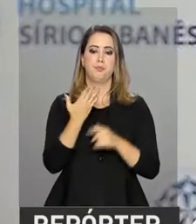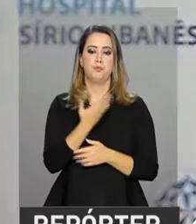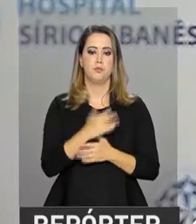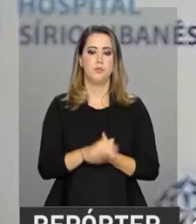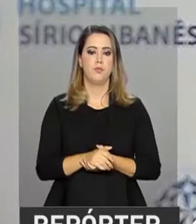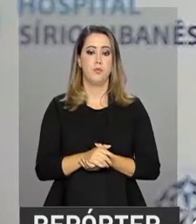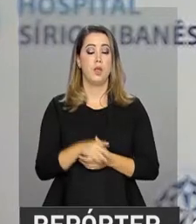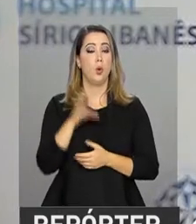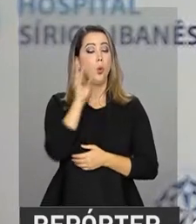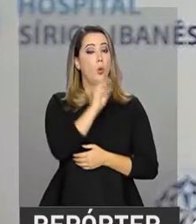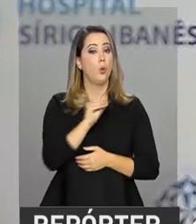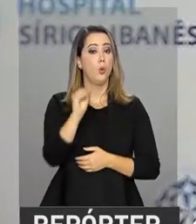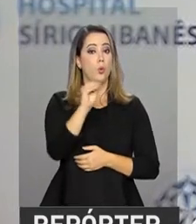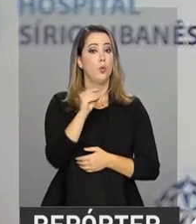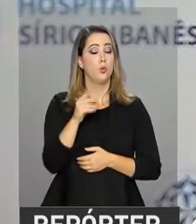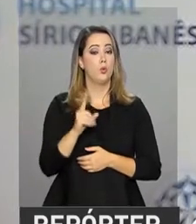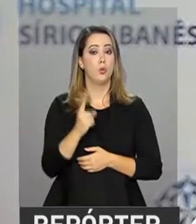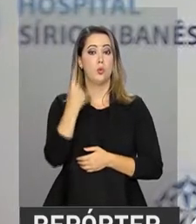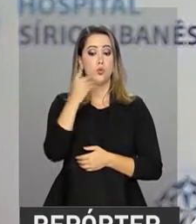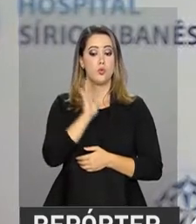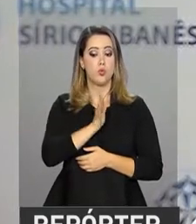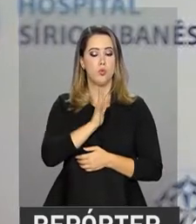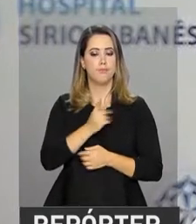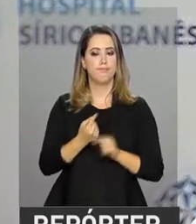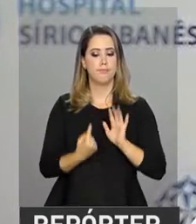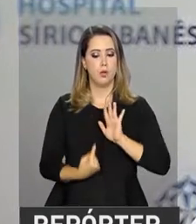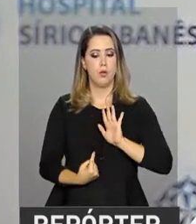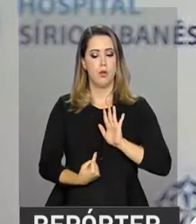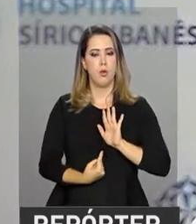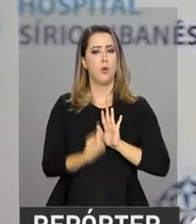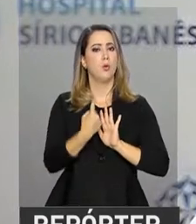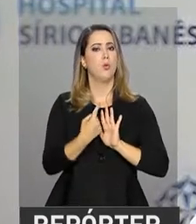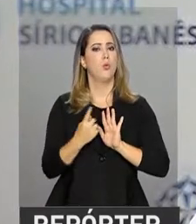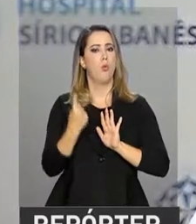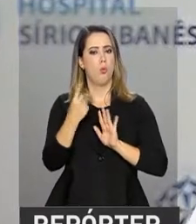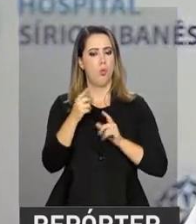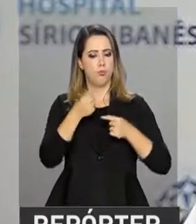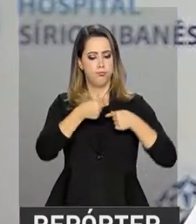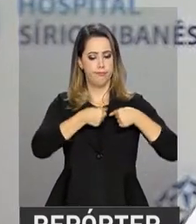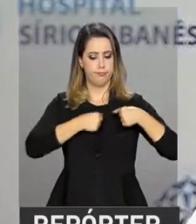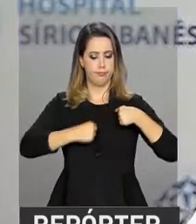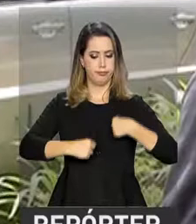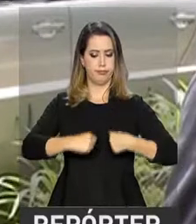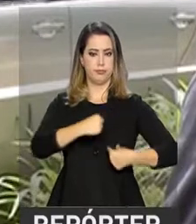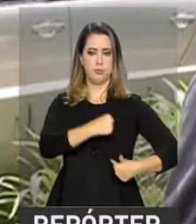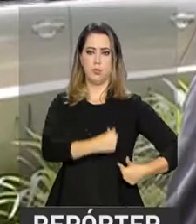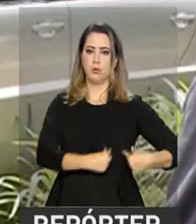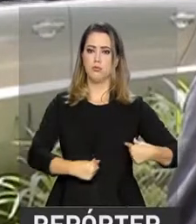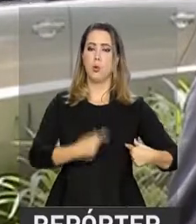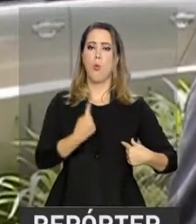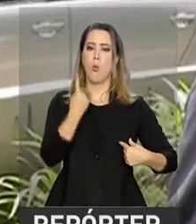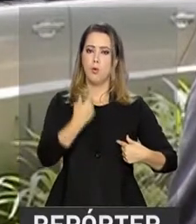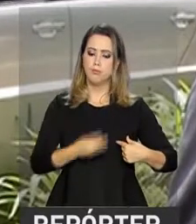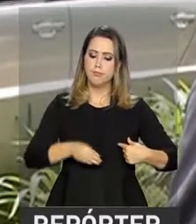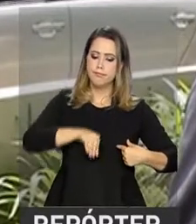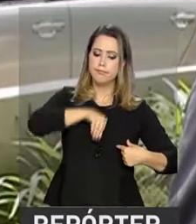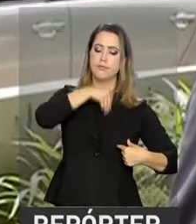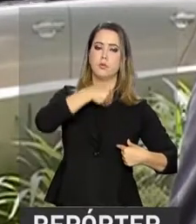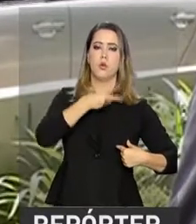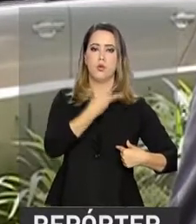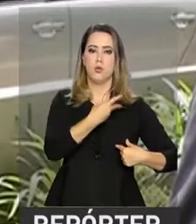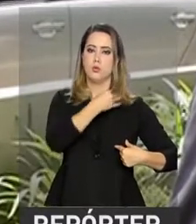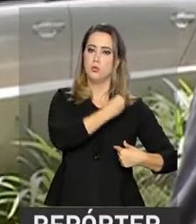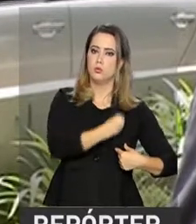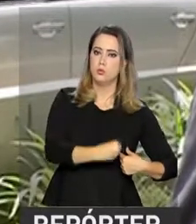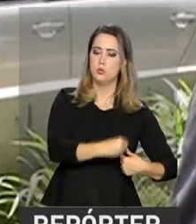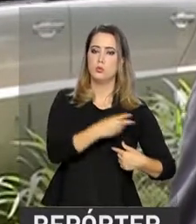outras duas secundárias, com colocação de estente em duas artérias e uma só foi feita angioplastia sem colocação de estente. O presidente Michel Temer passou o fim de